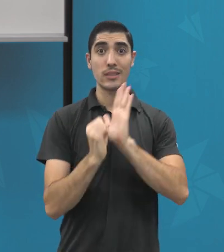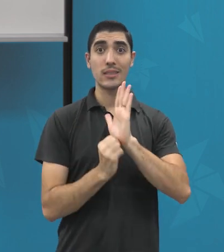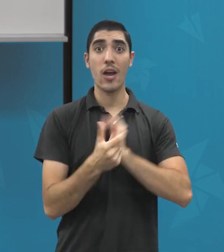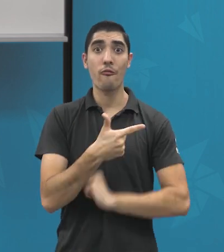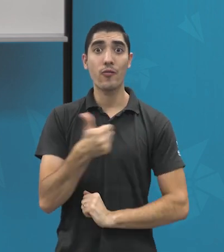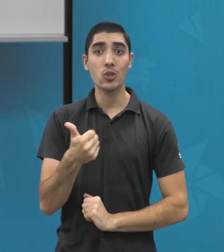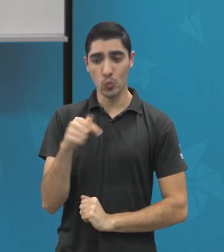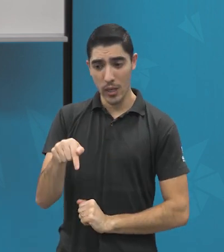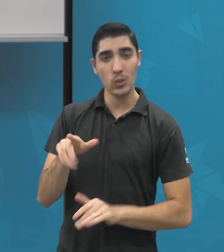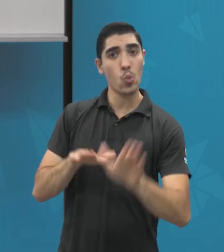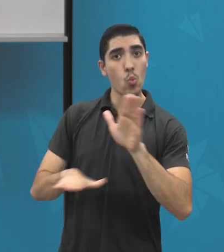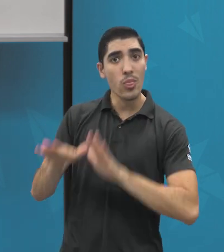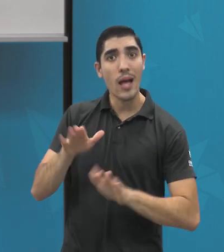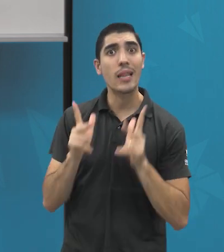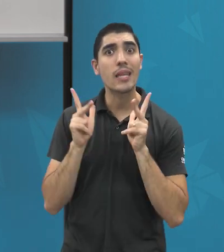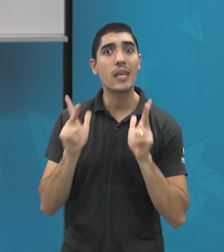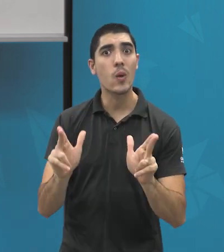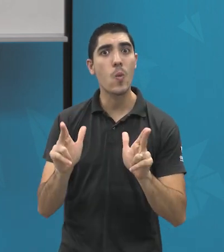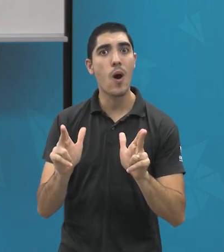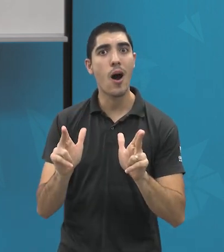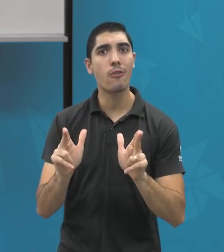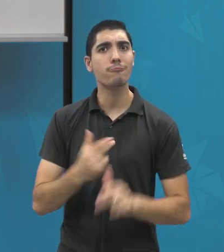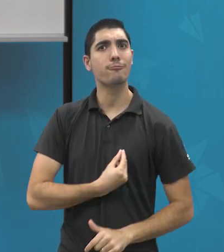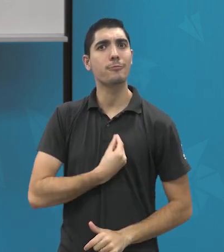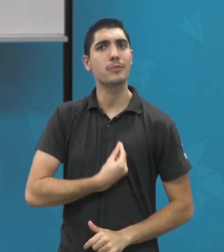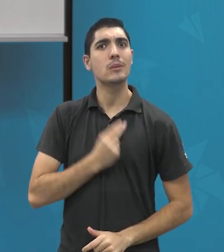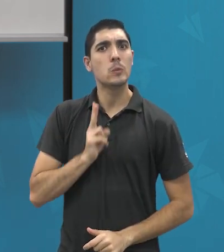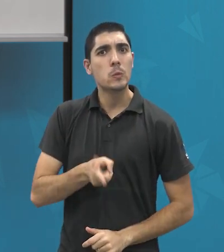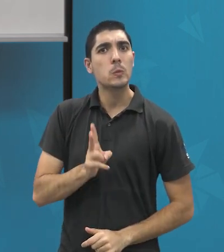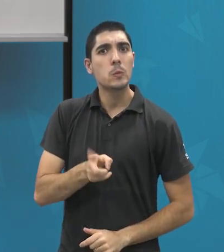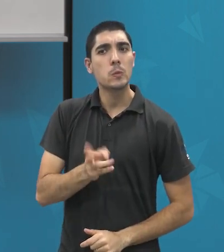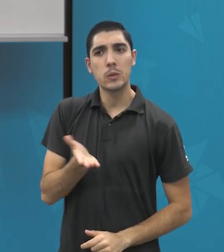XXI. E para iniciar essa